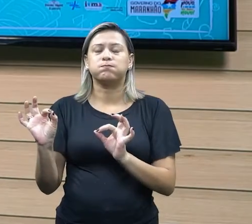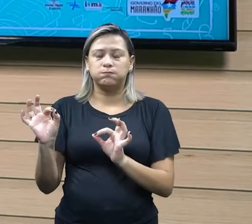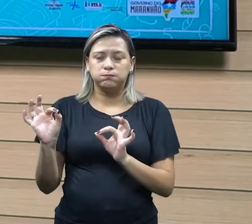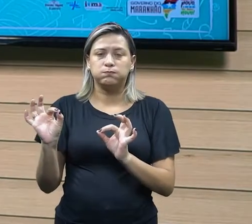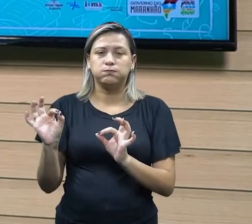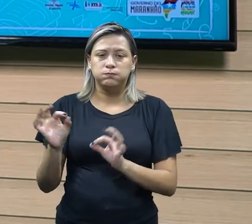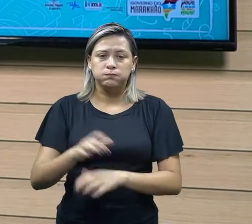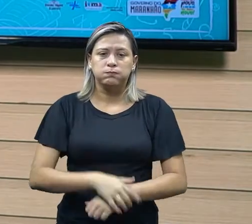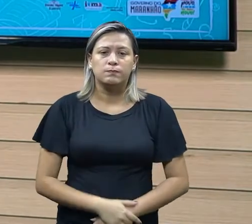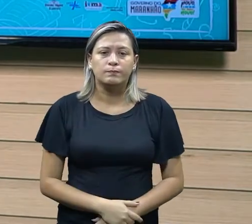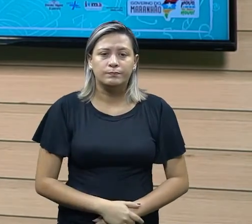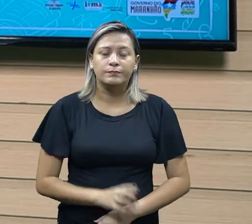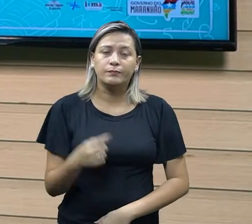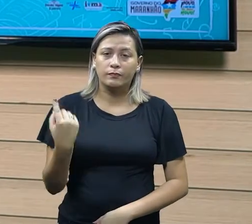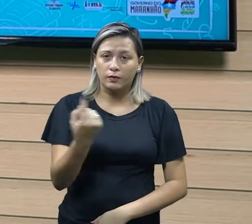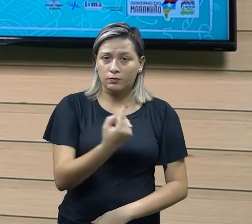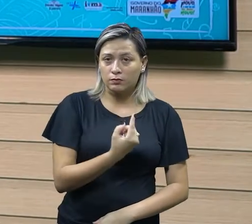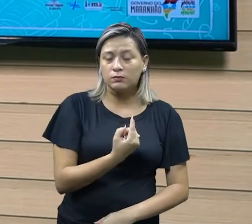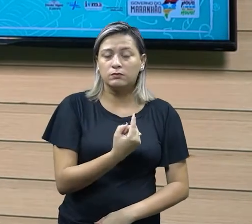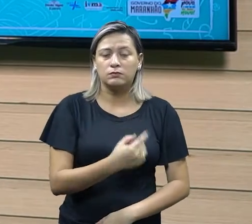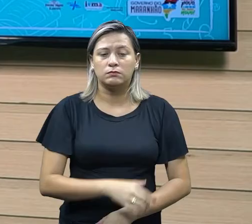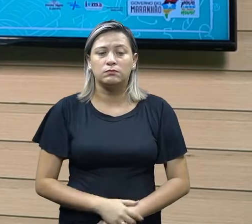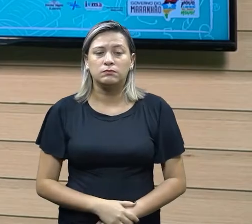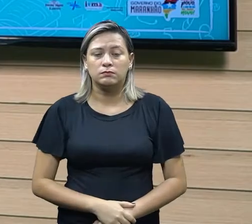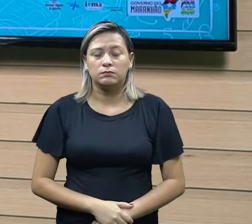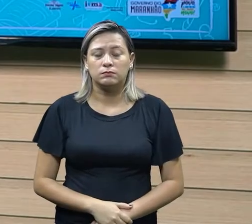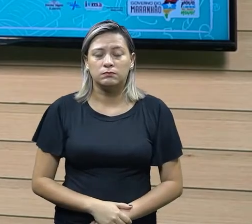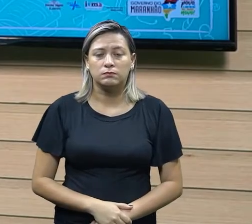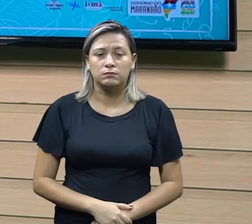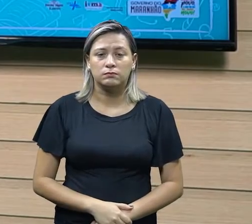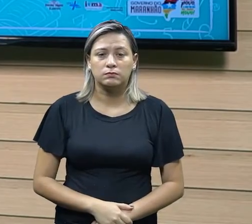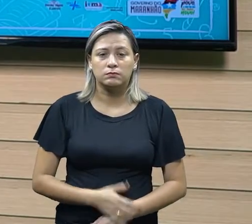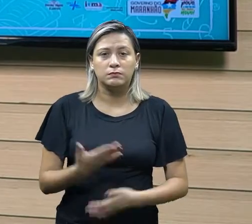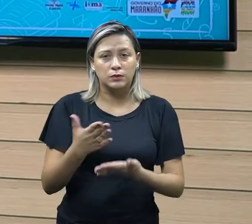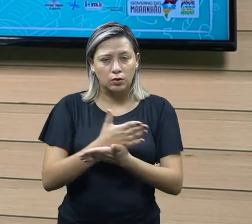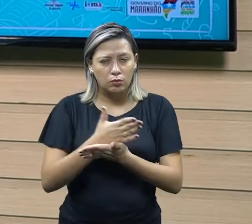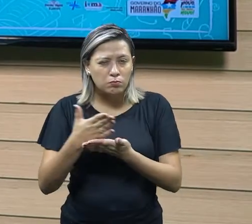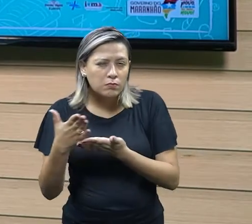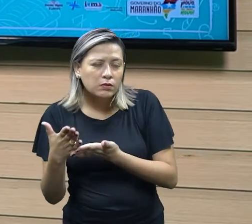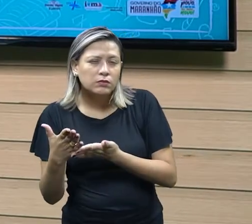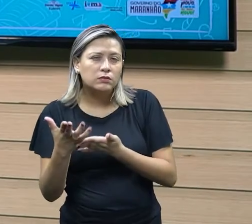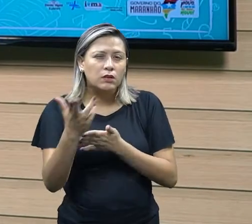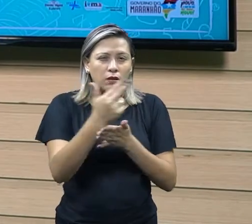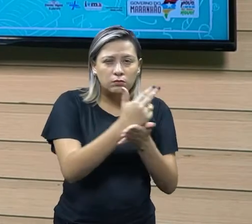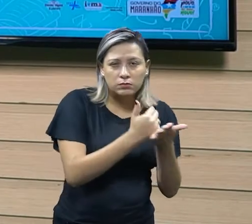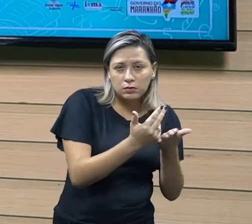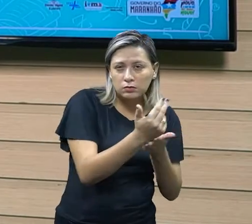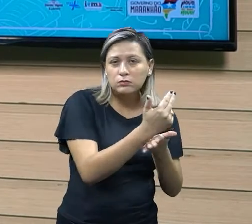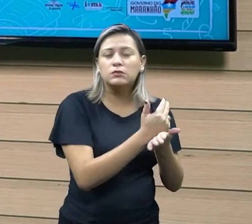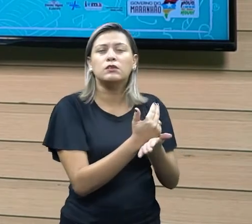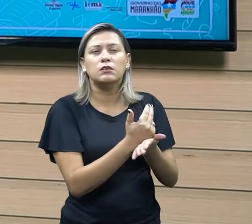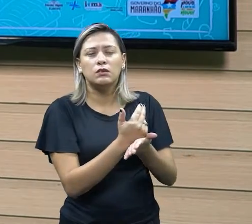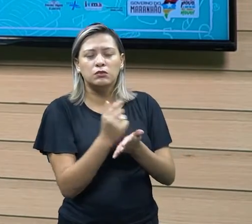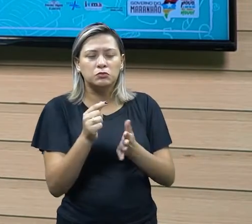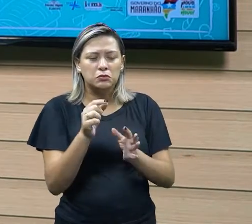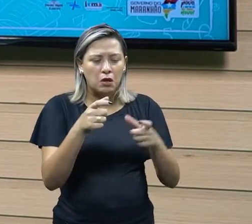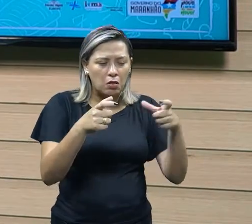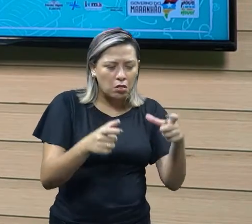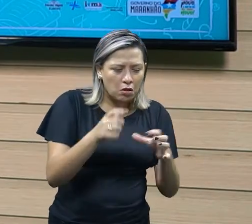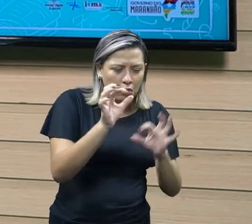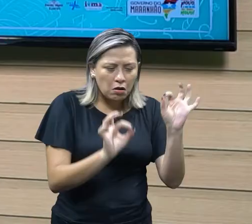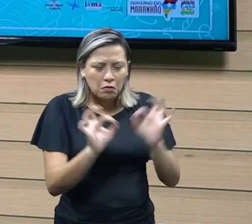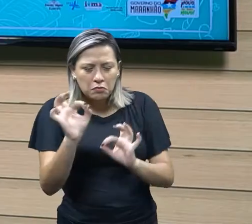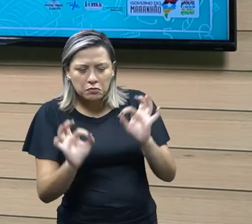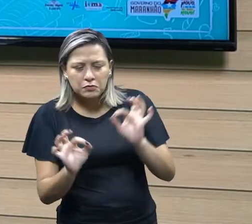gente vai fazer para dar início a um desenho. Como você vai preparar esse ambiente, o local que você